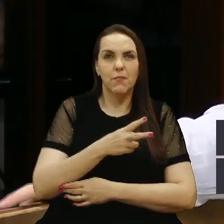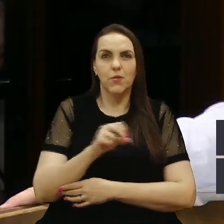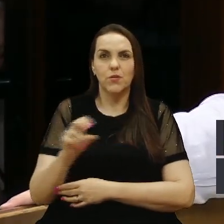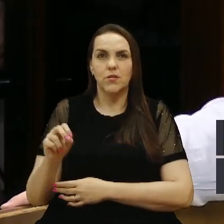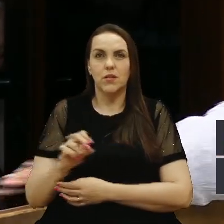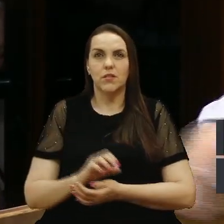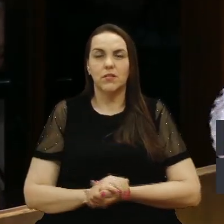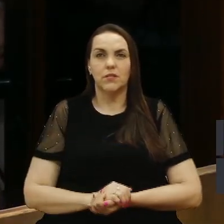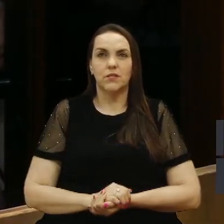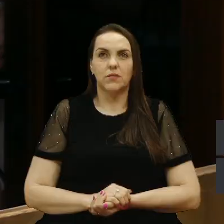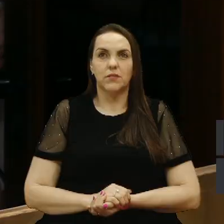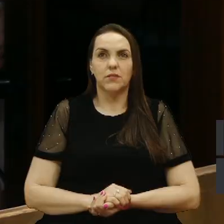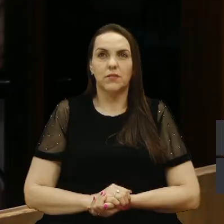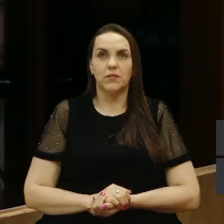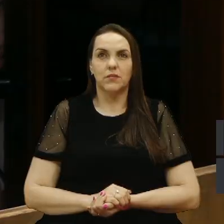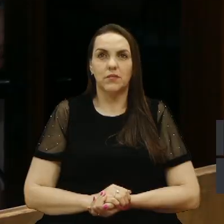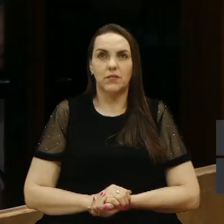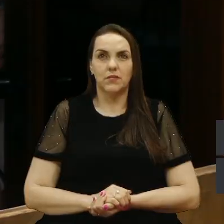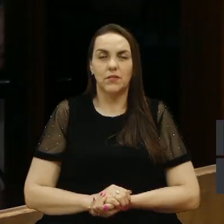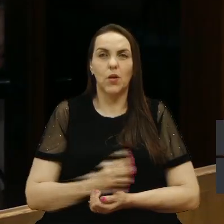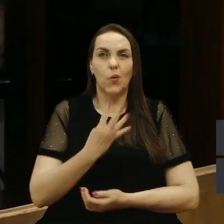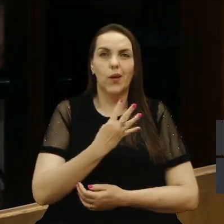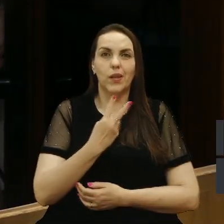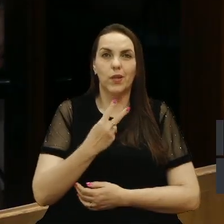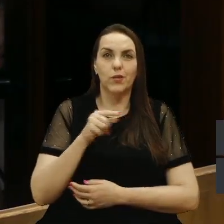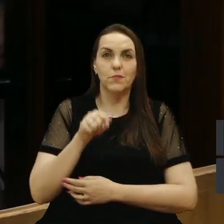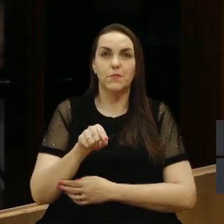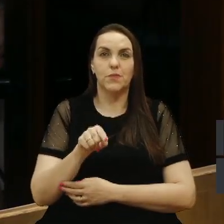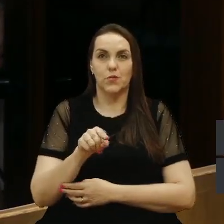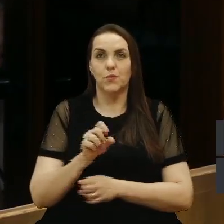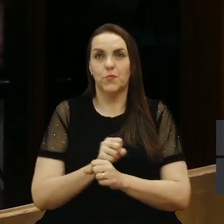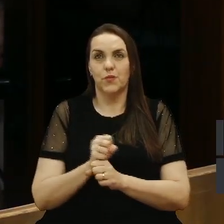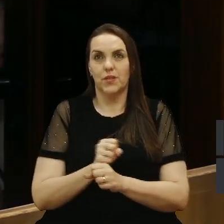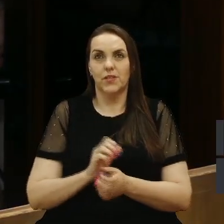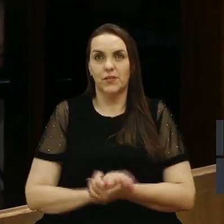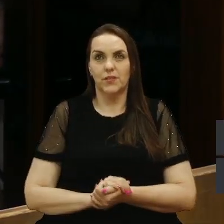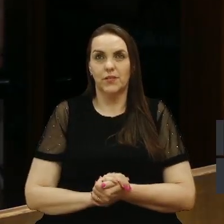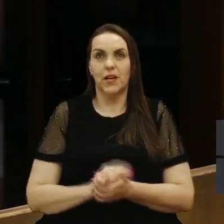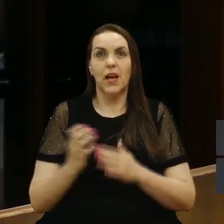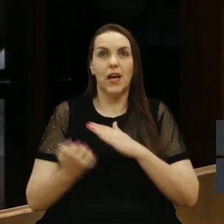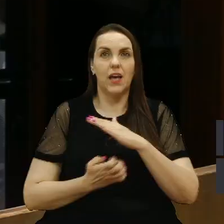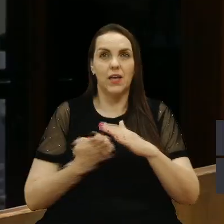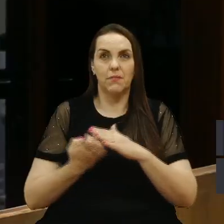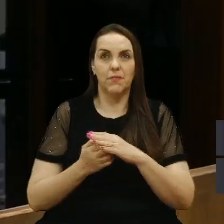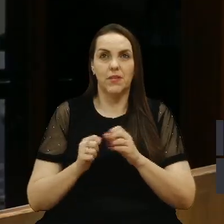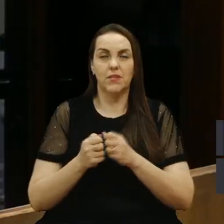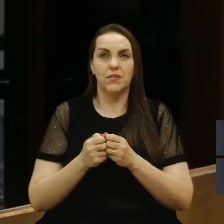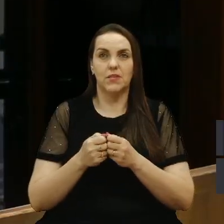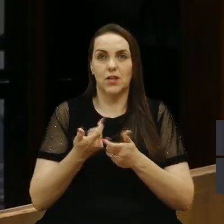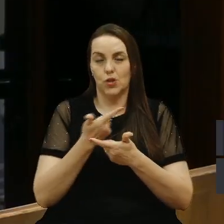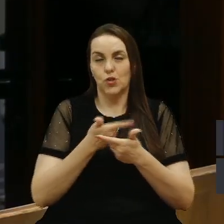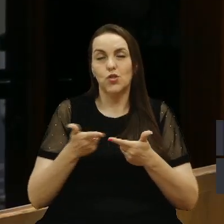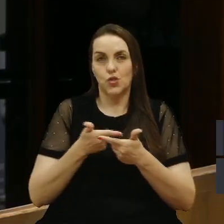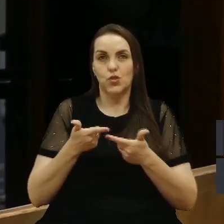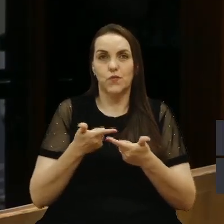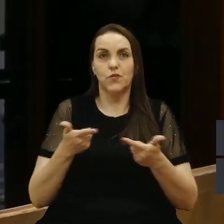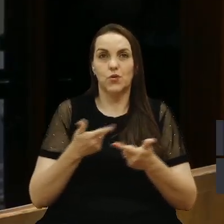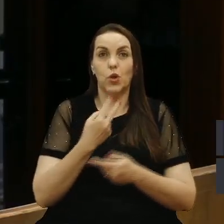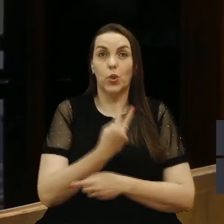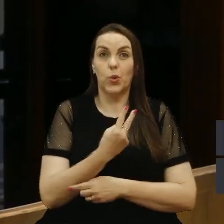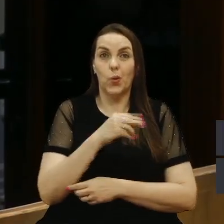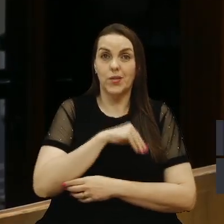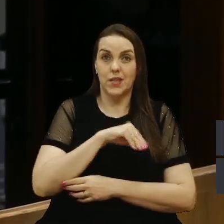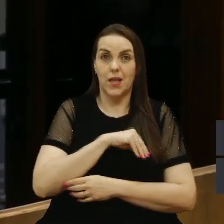Pedro. Ganhou 42 mil por ano. A empresa distribuiu 2 salários de PPR. E